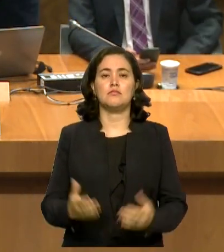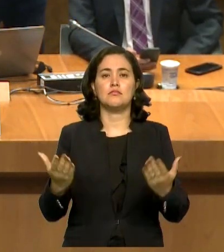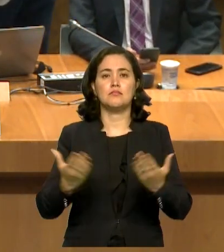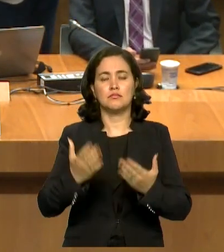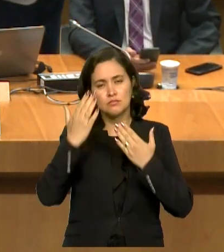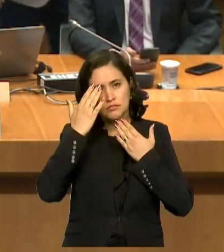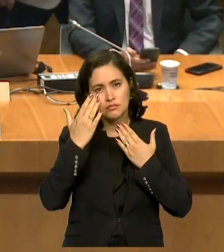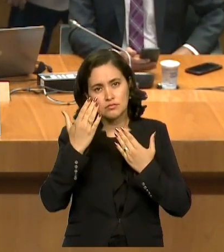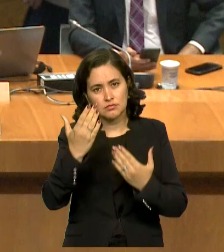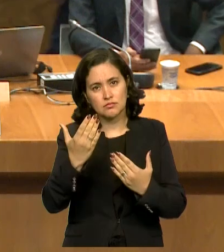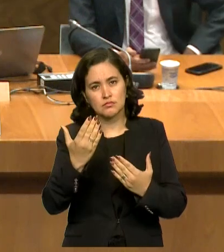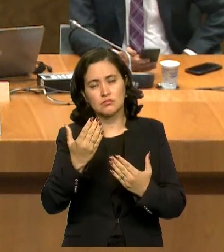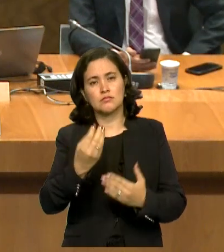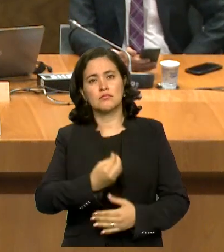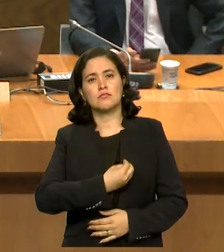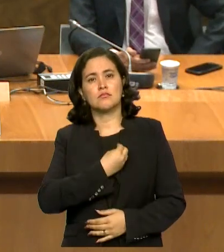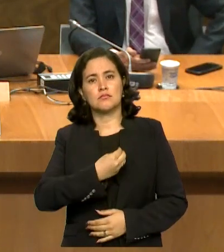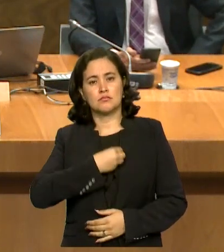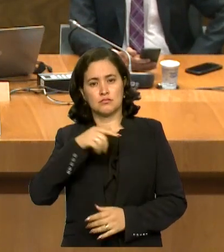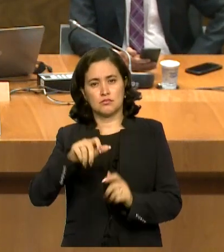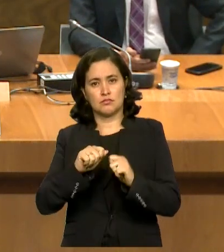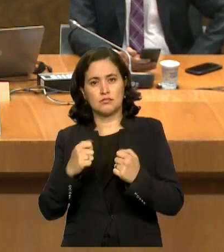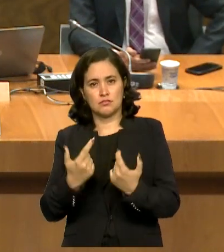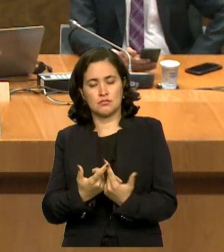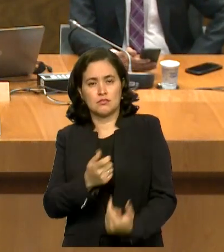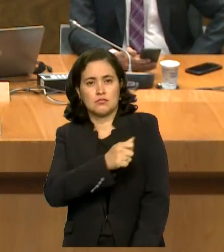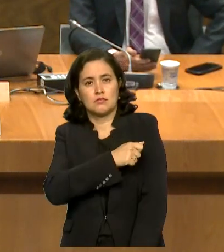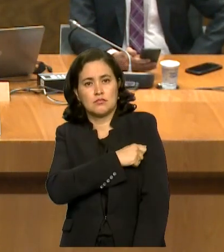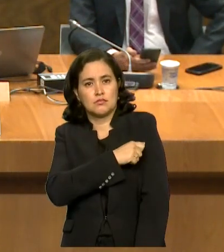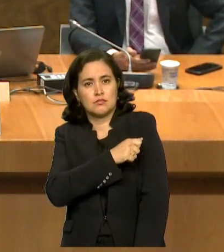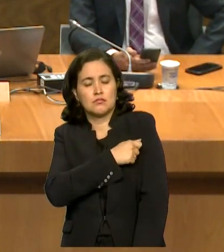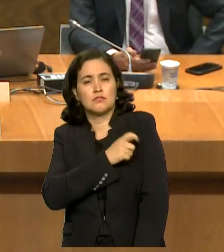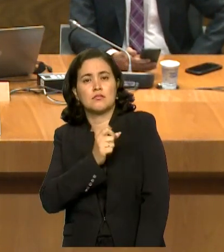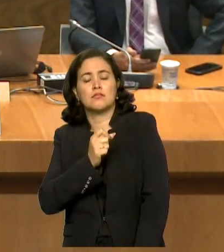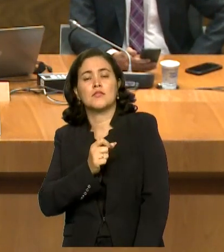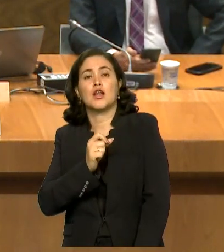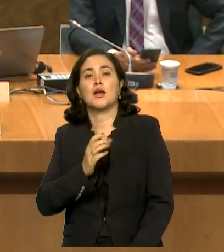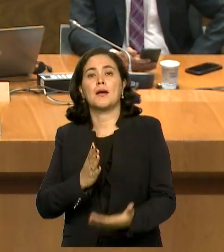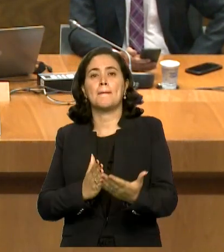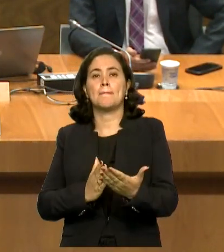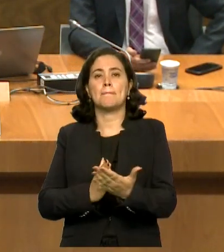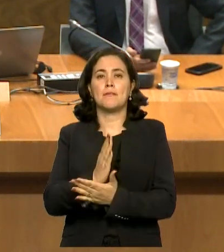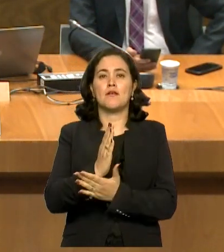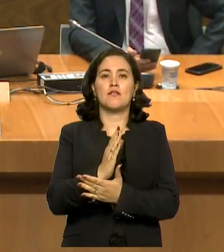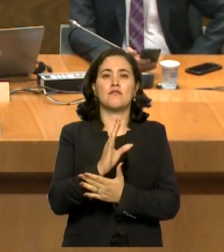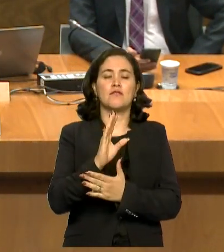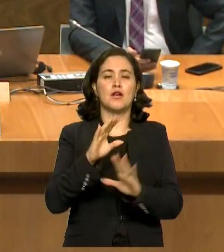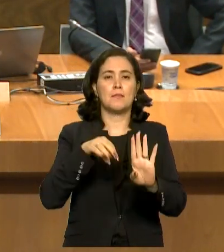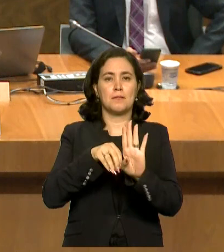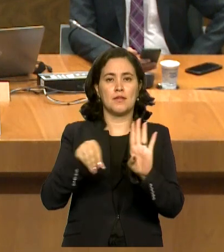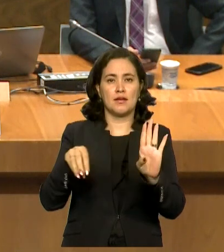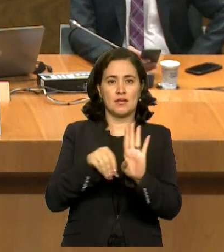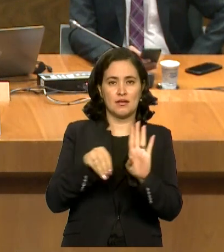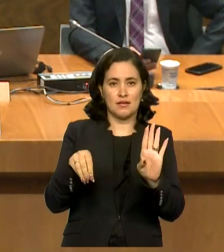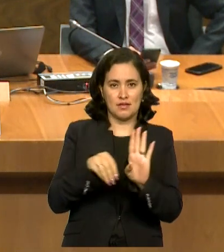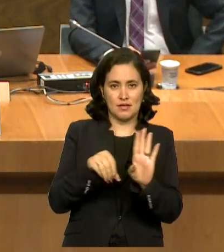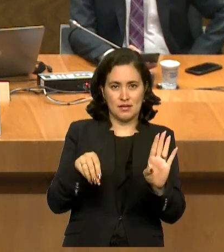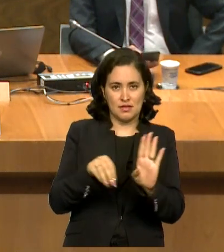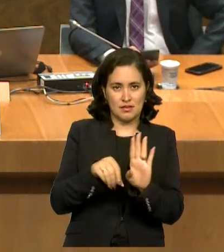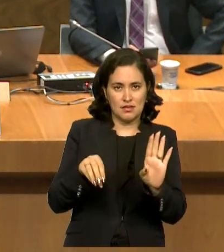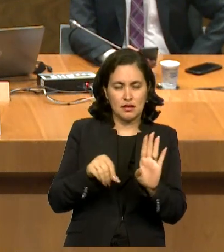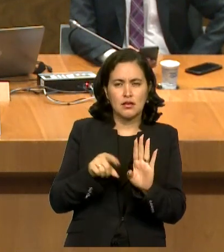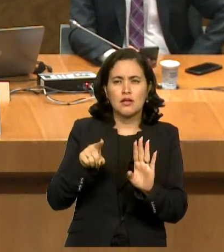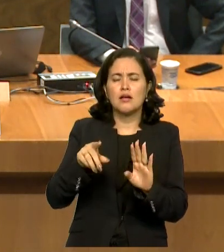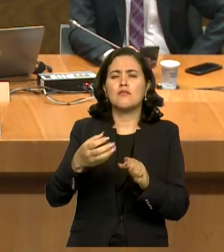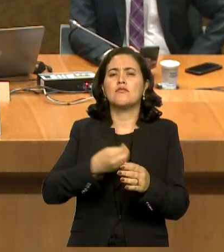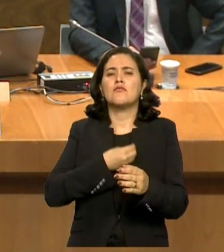a presença nessa casa dos alunos do Aprova Barreirinhas, que está ali atrás conosco,